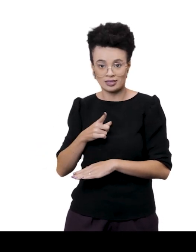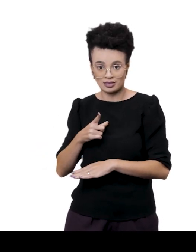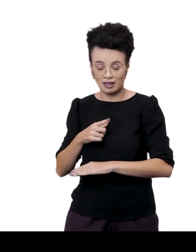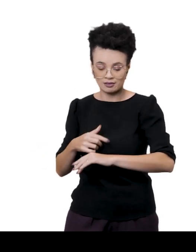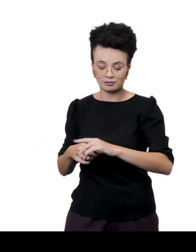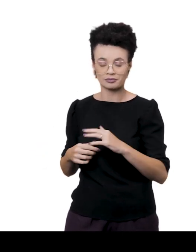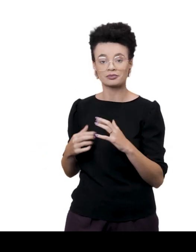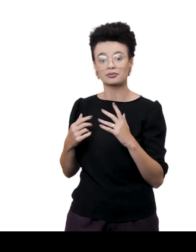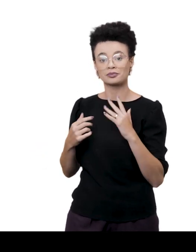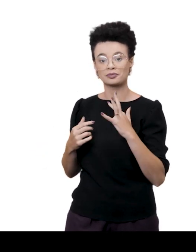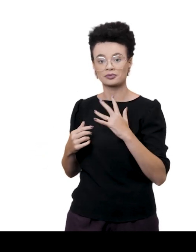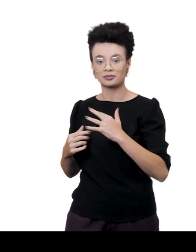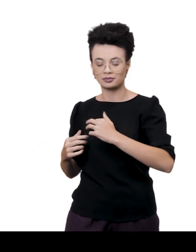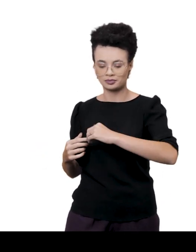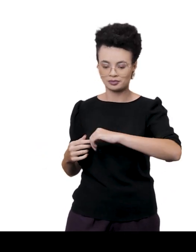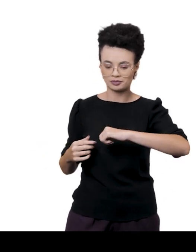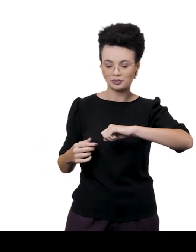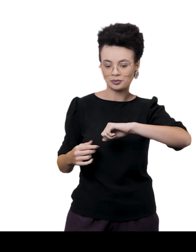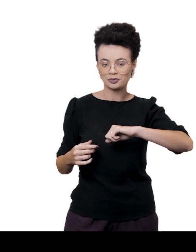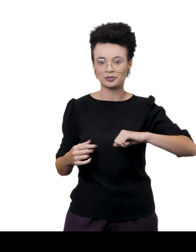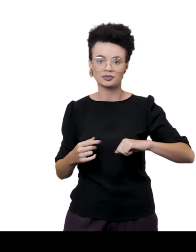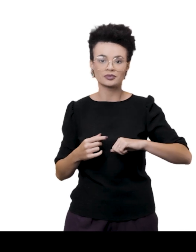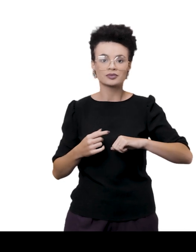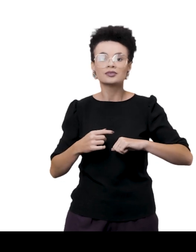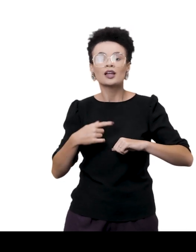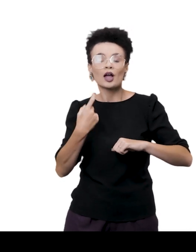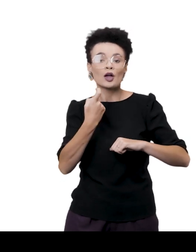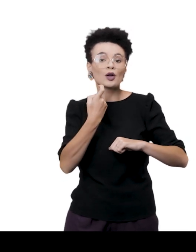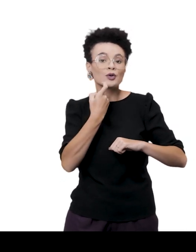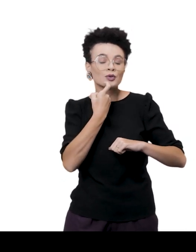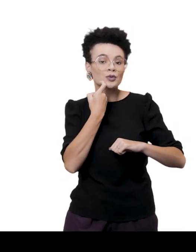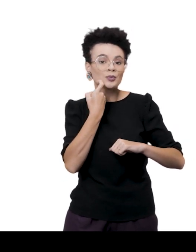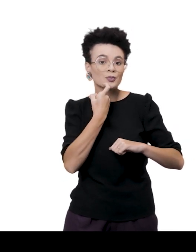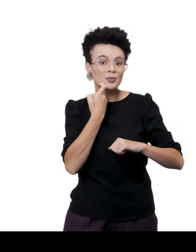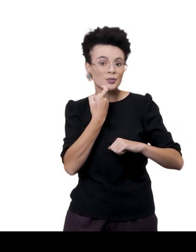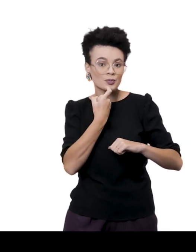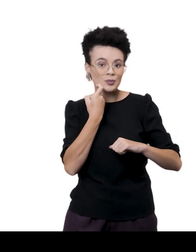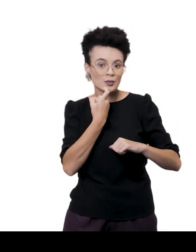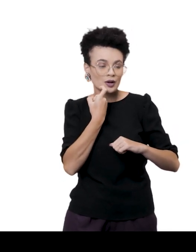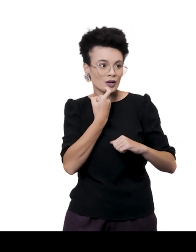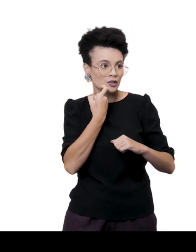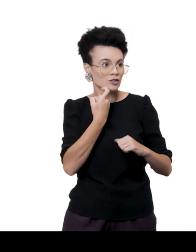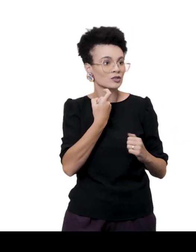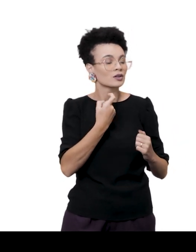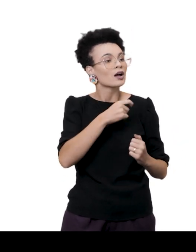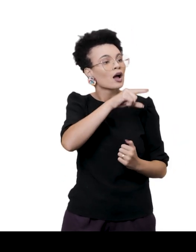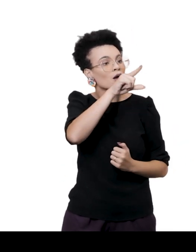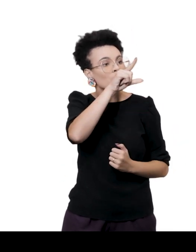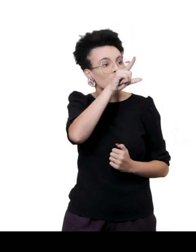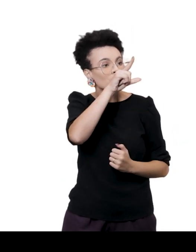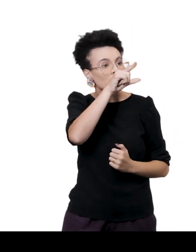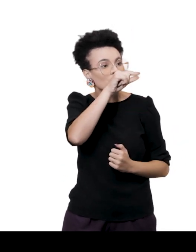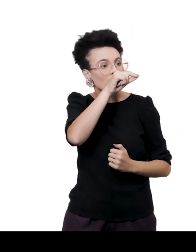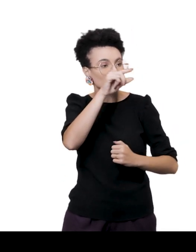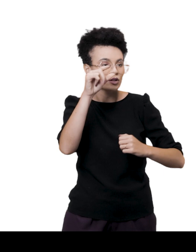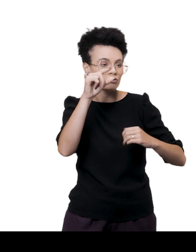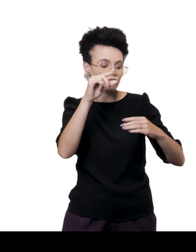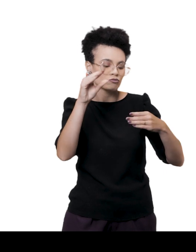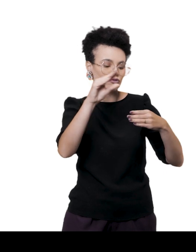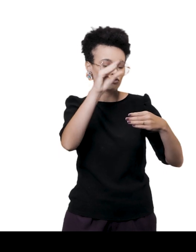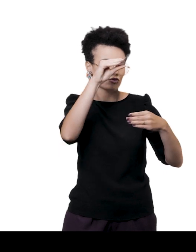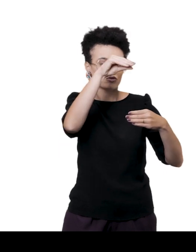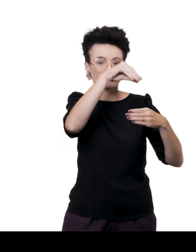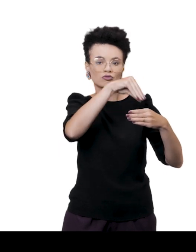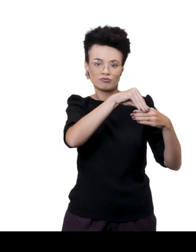esquerdo, e acompanhando o movimento de seu braço esquerdo, que sustenta um peixe na altura do rosto, em direção a um pássaro